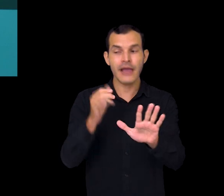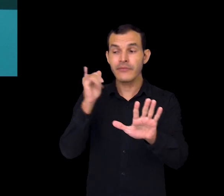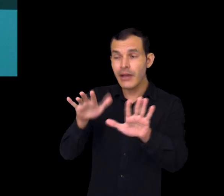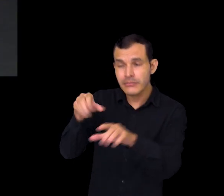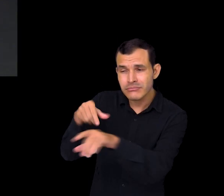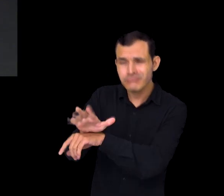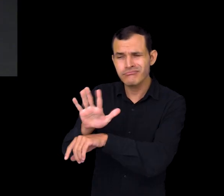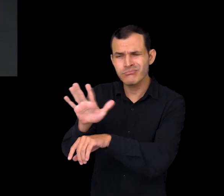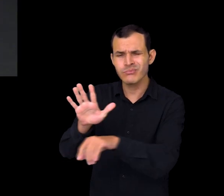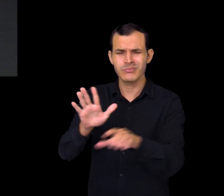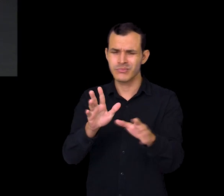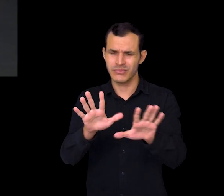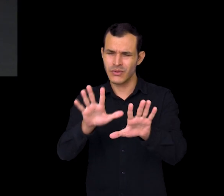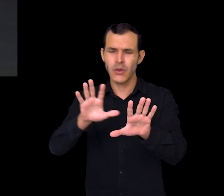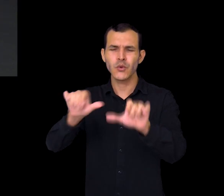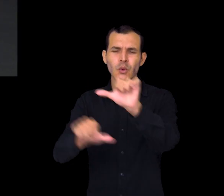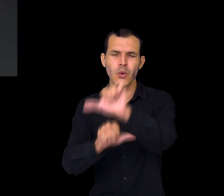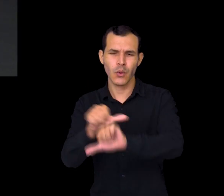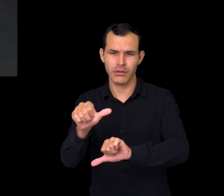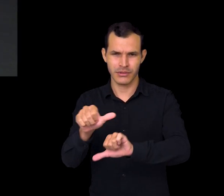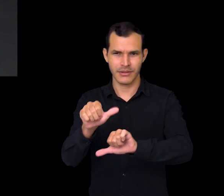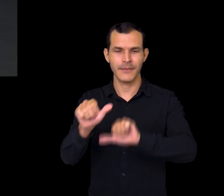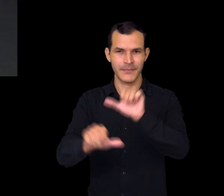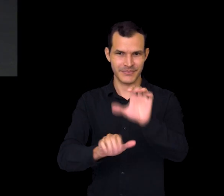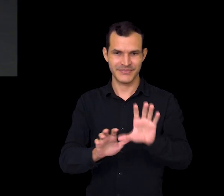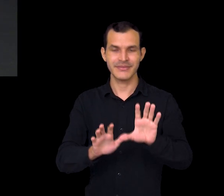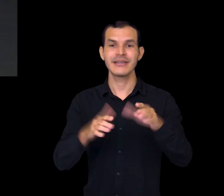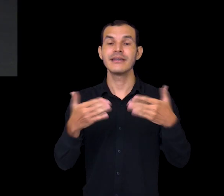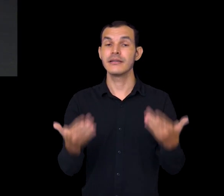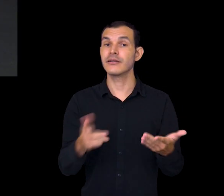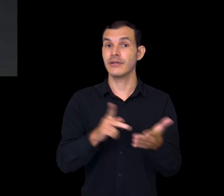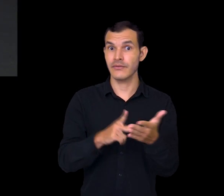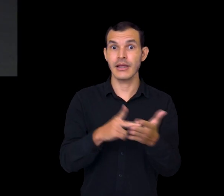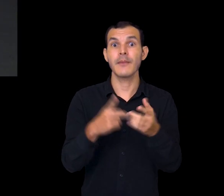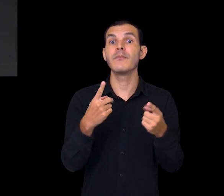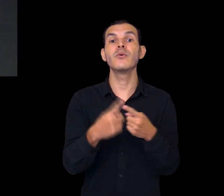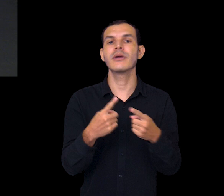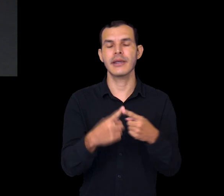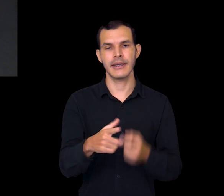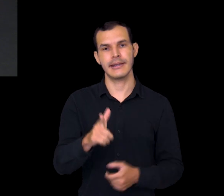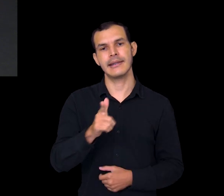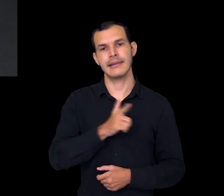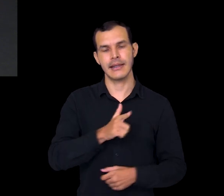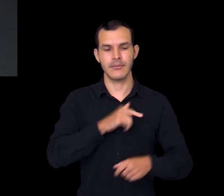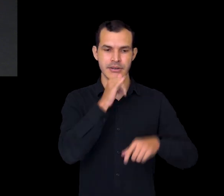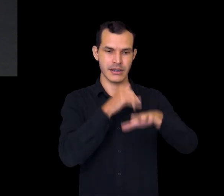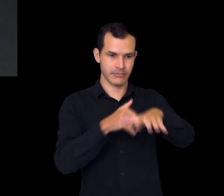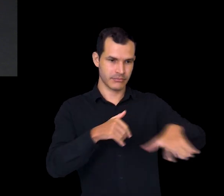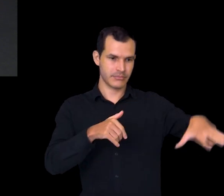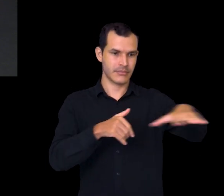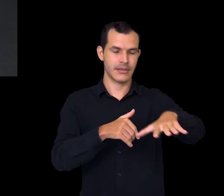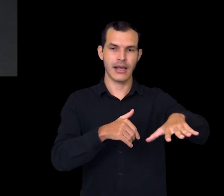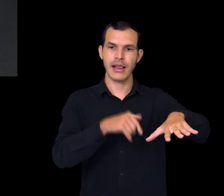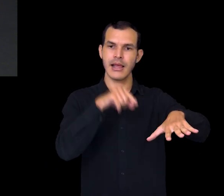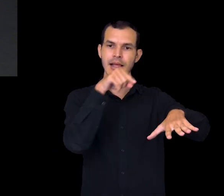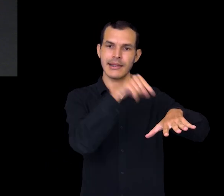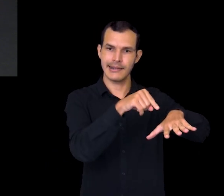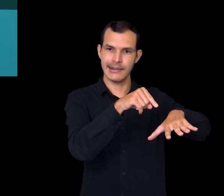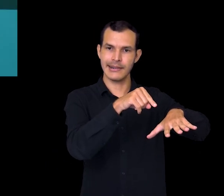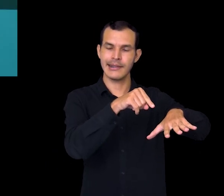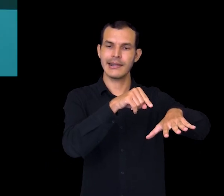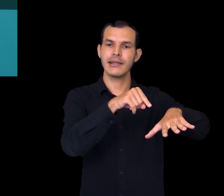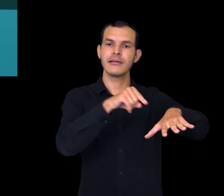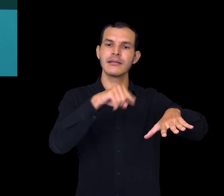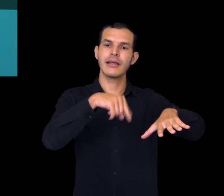uma lenda verdadeira. É uma lenda verdadeira. Por que salão negro e salão branco? O salão negro, ele foi feito